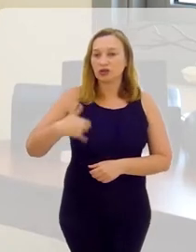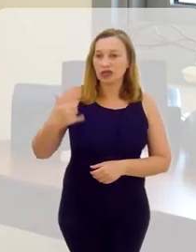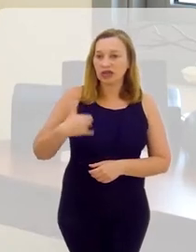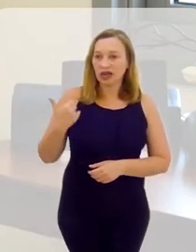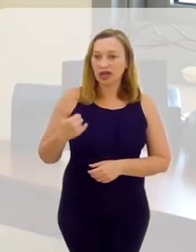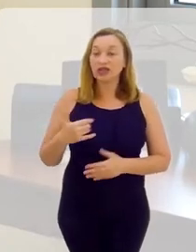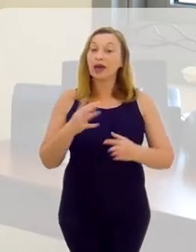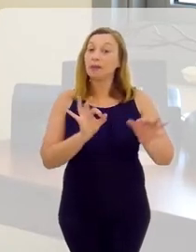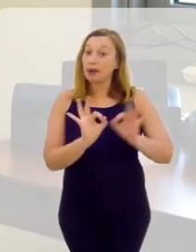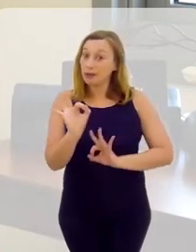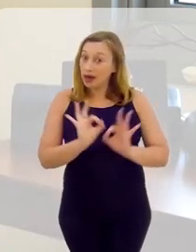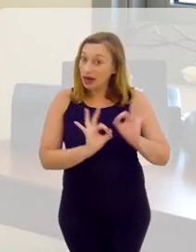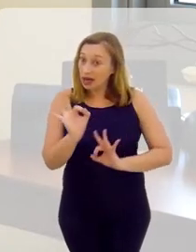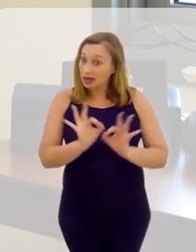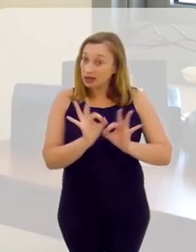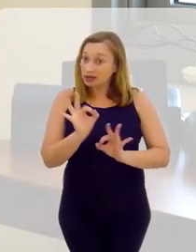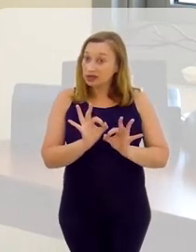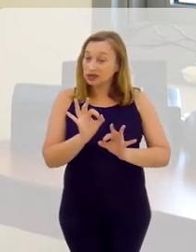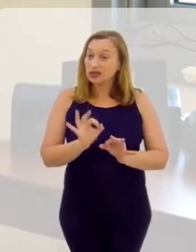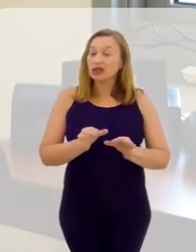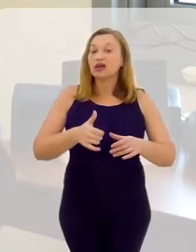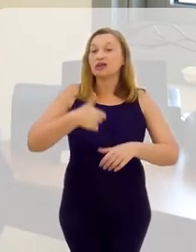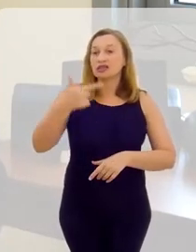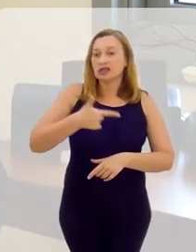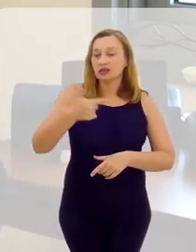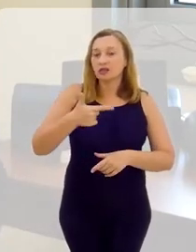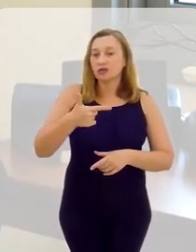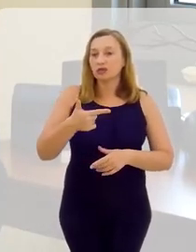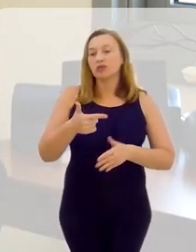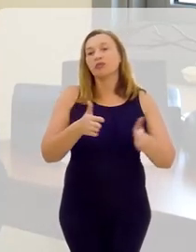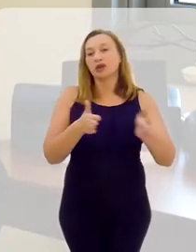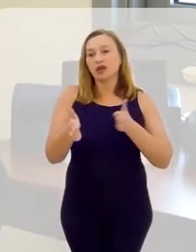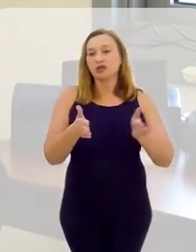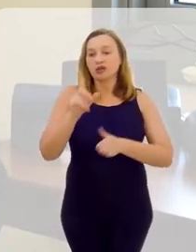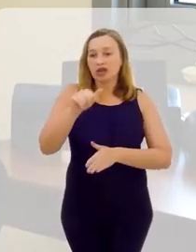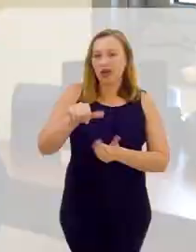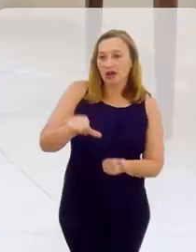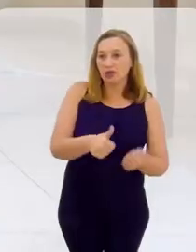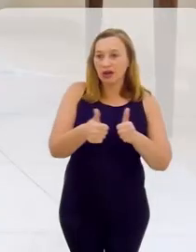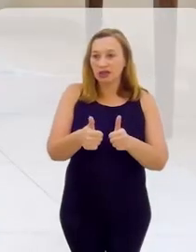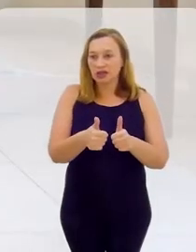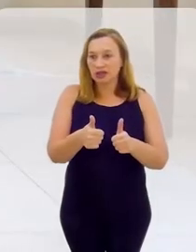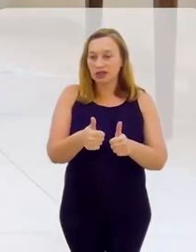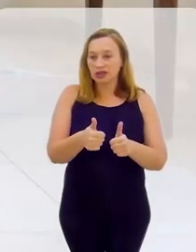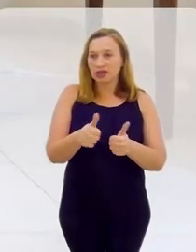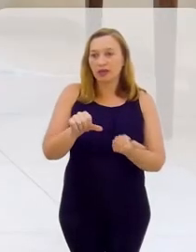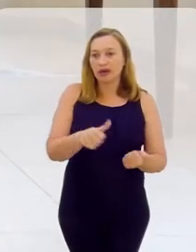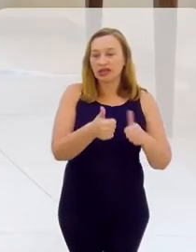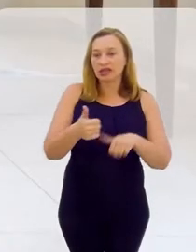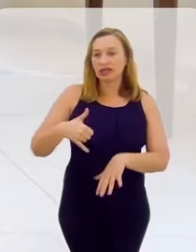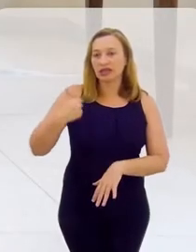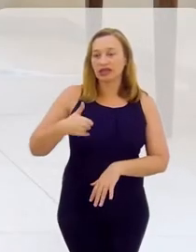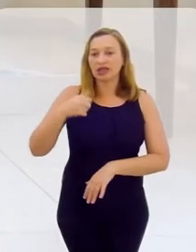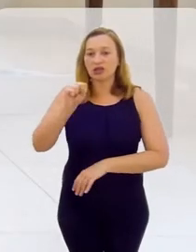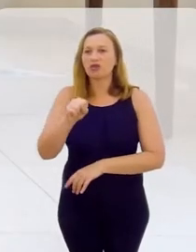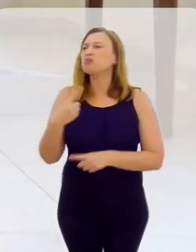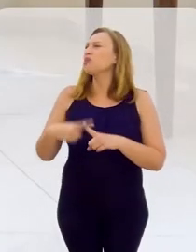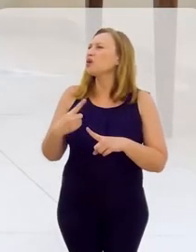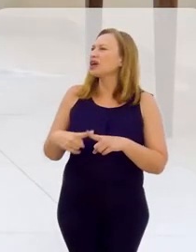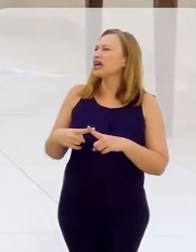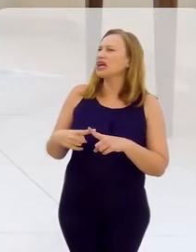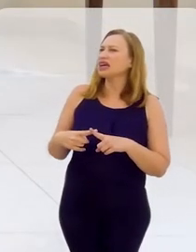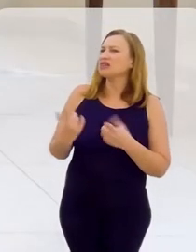idade, ela então é preparada para a segunda ordenança, que é o batismo. As crianças são batizadas a Por que partir de tão 8 anos.